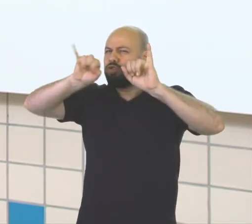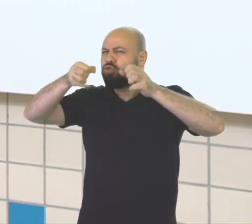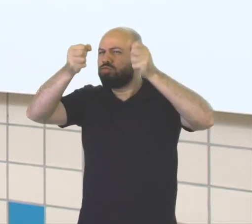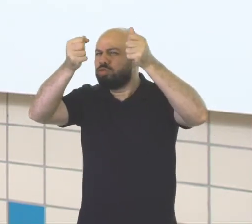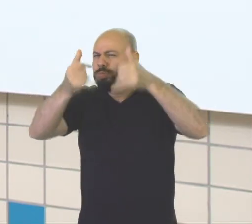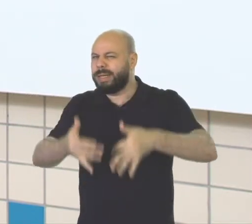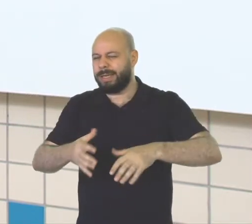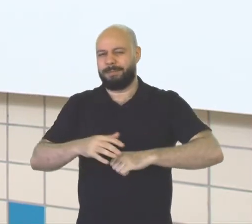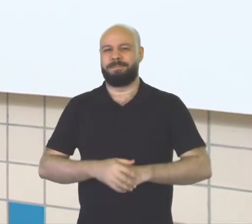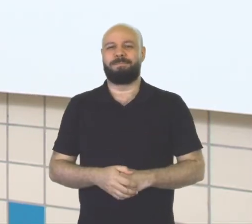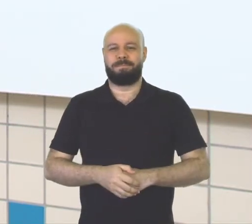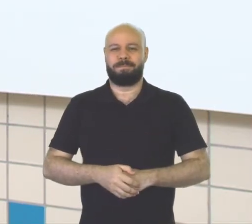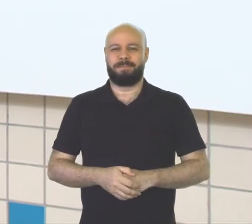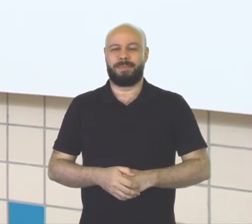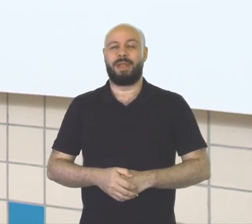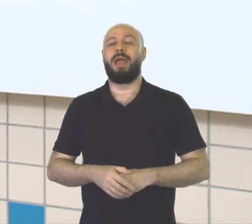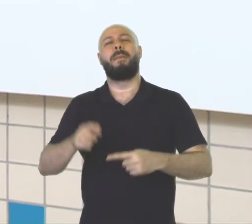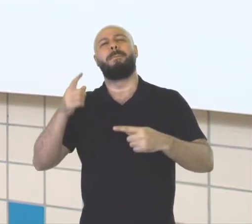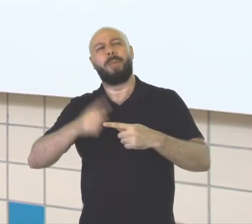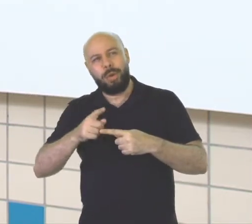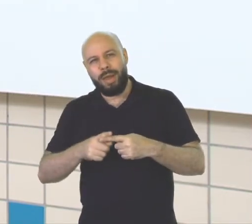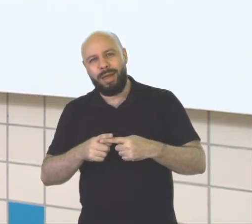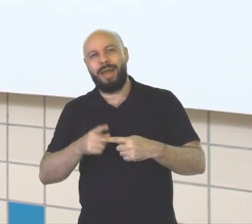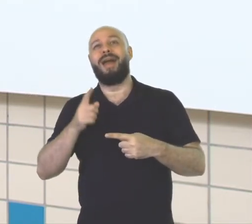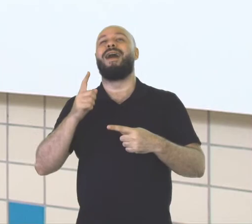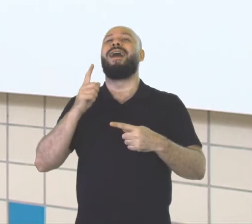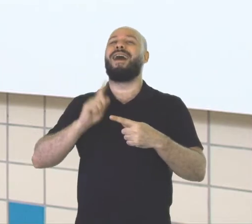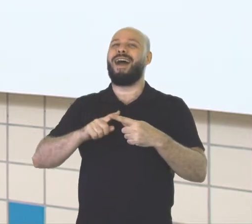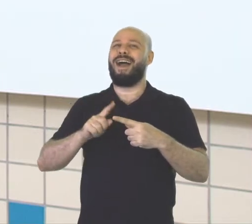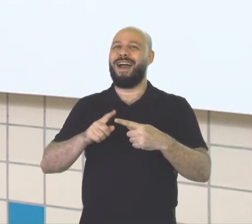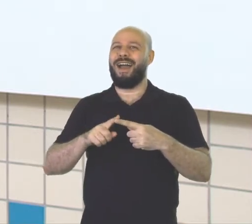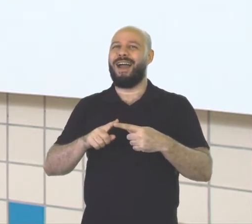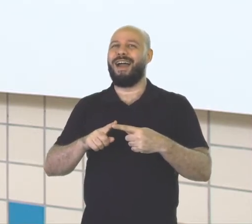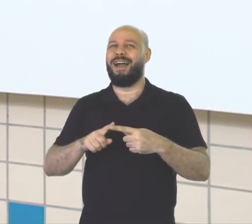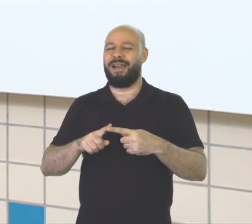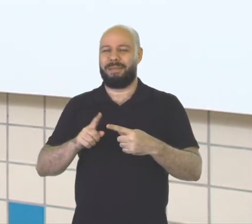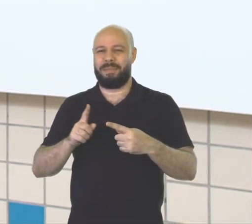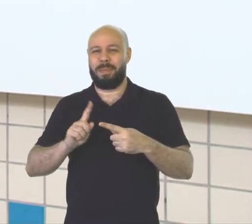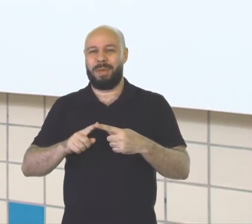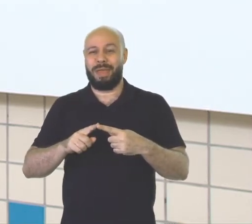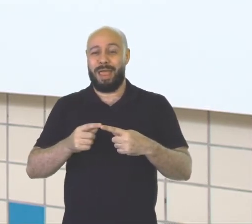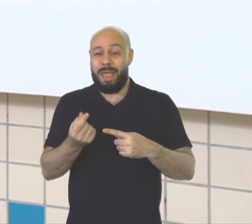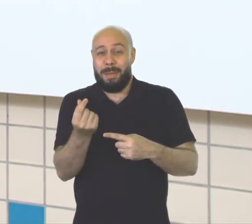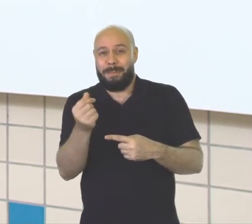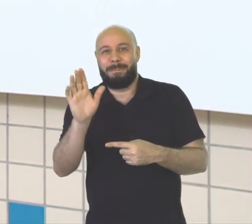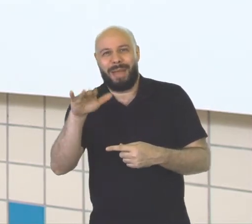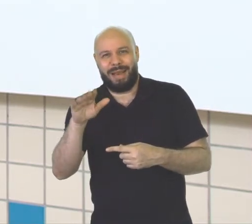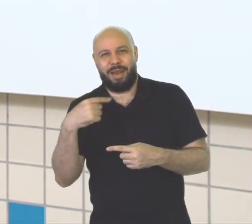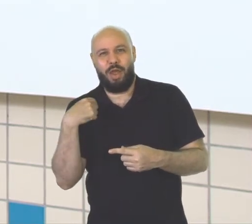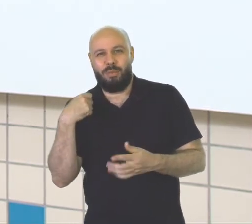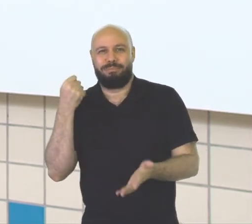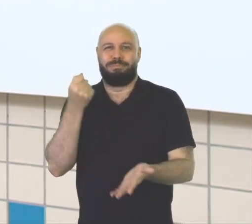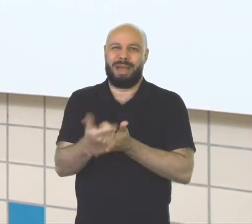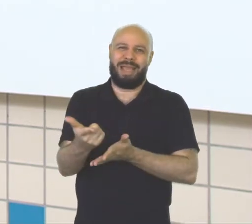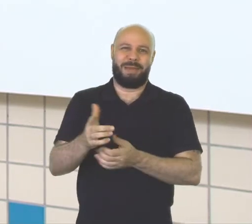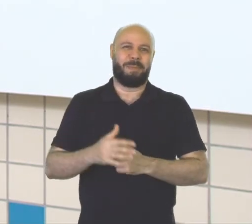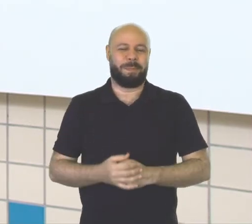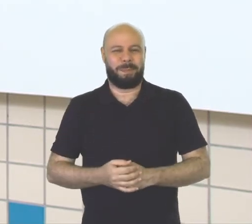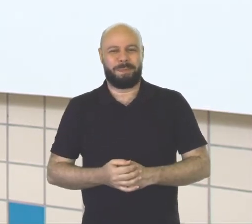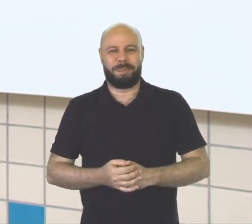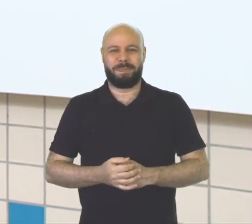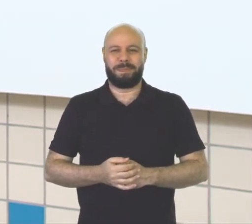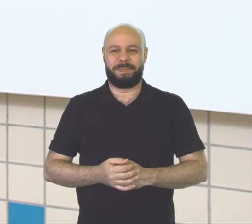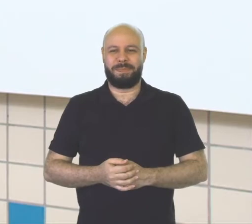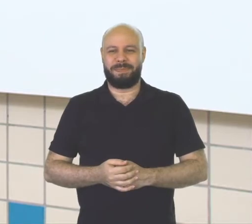justificativa. Então, por que que eu vou comprar isso? Porque, né? Especialmente porque está barato.